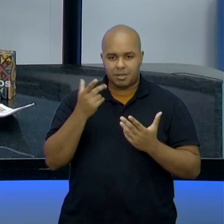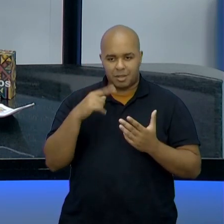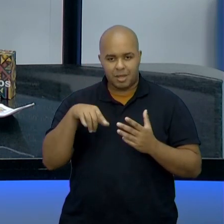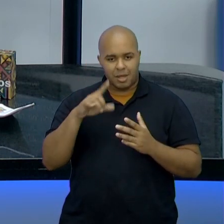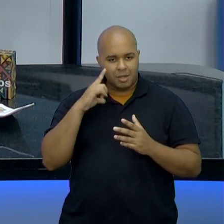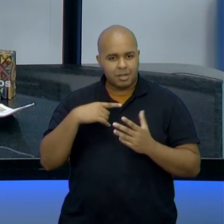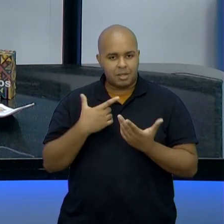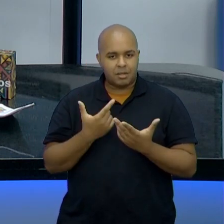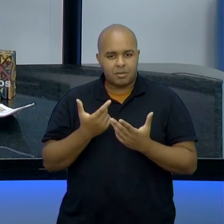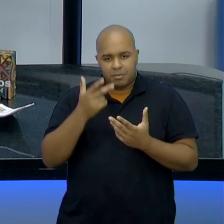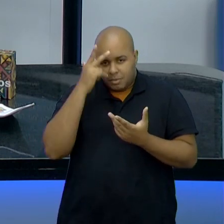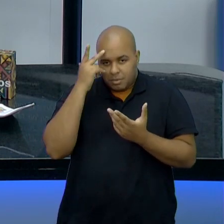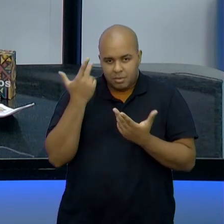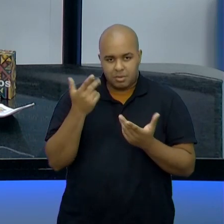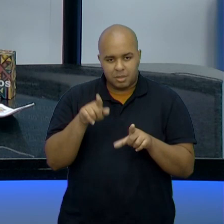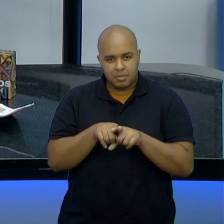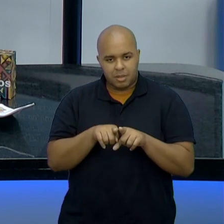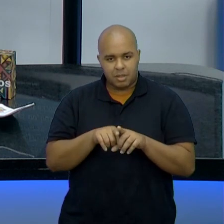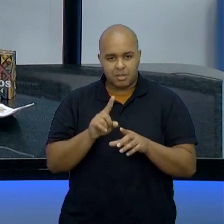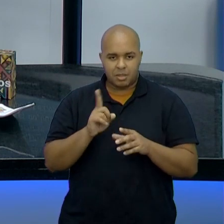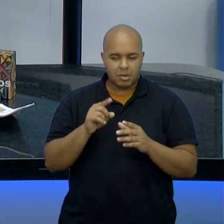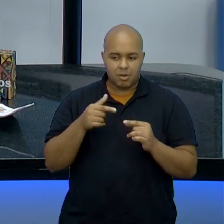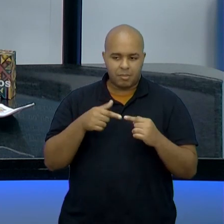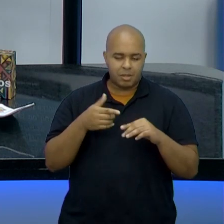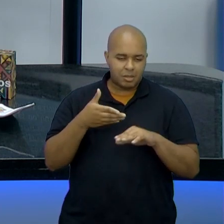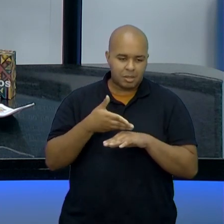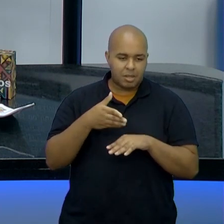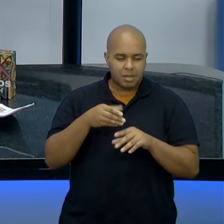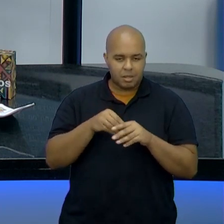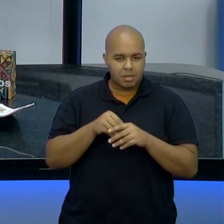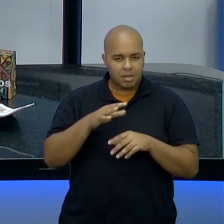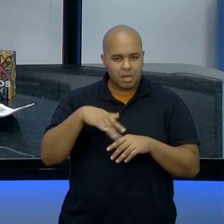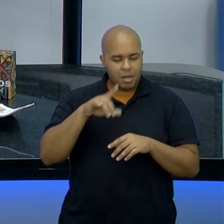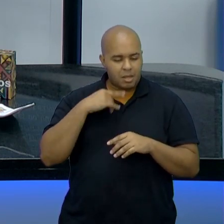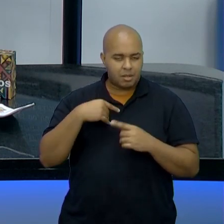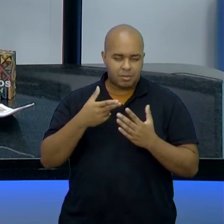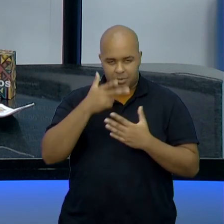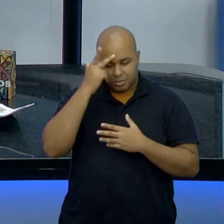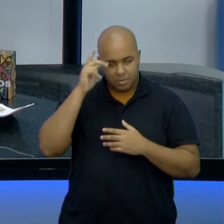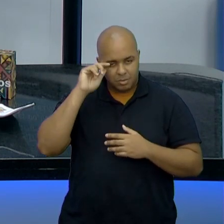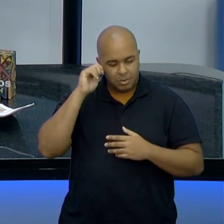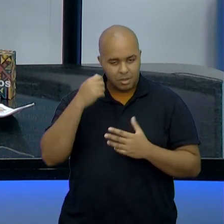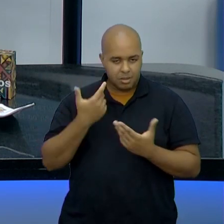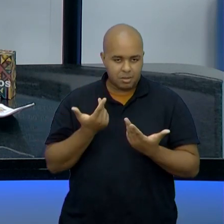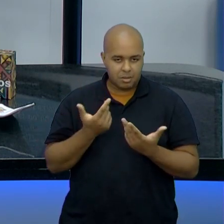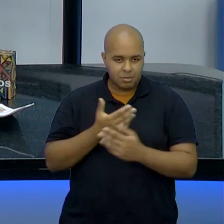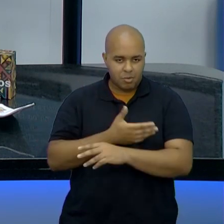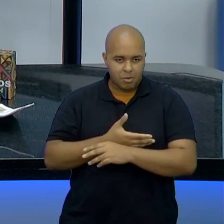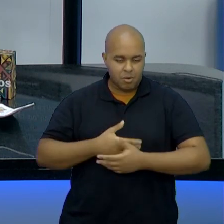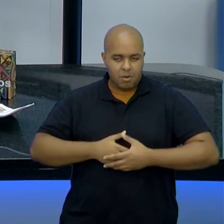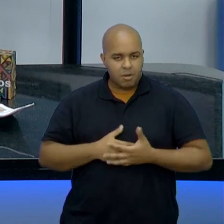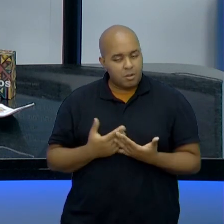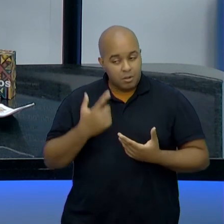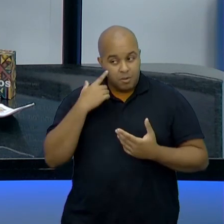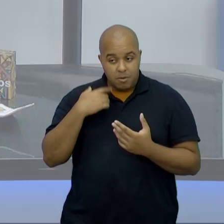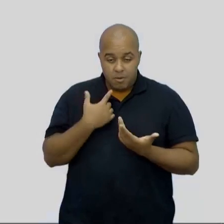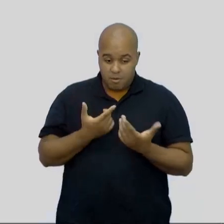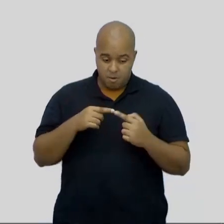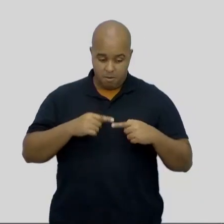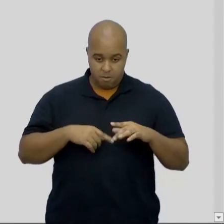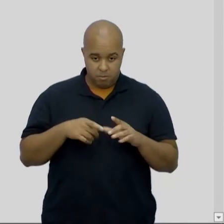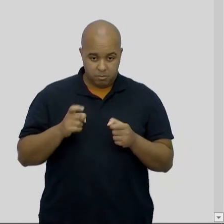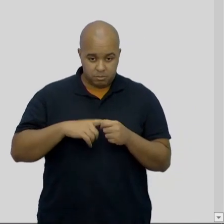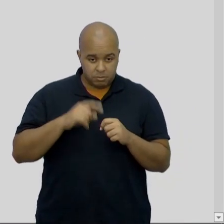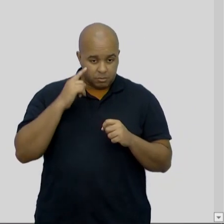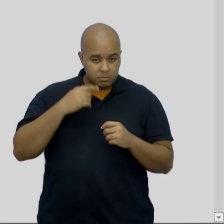África ele tem populações que não entram dentro da etnia negra. Enfim. E depois aqui, voltando